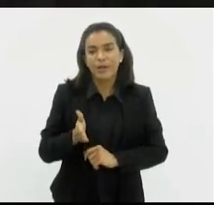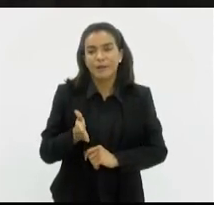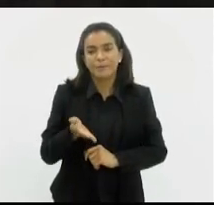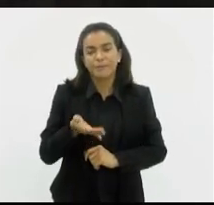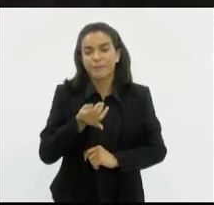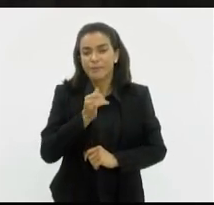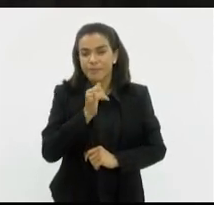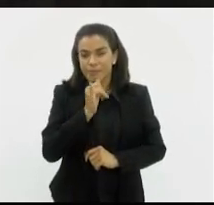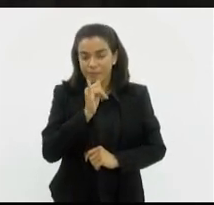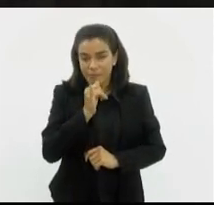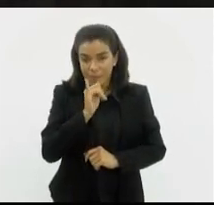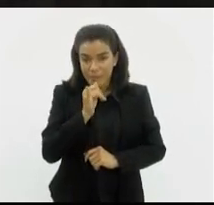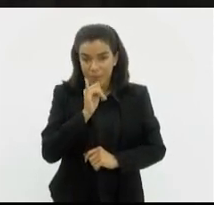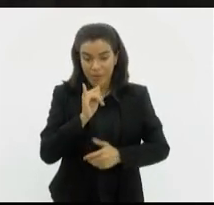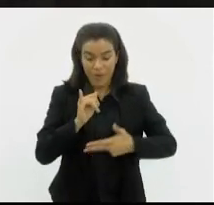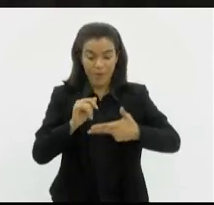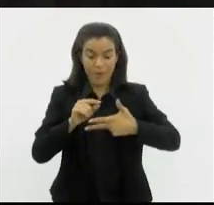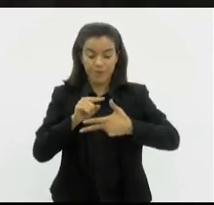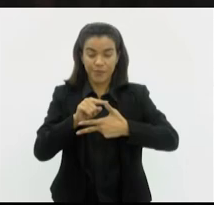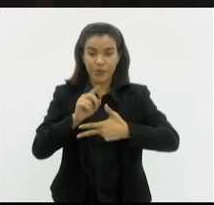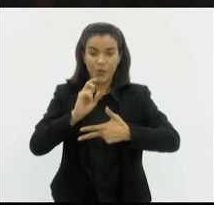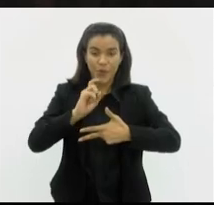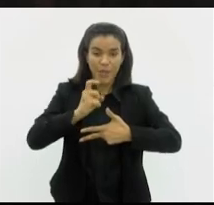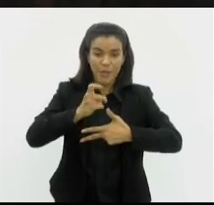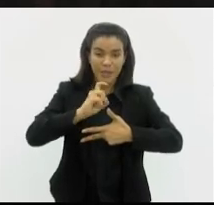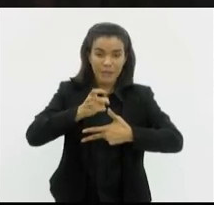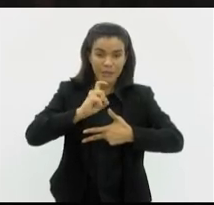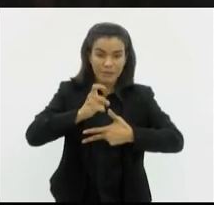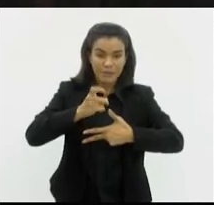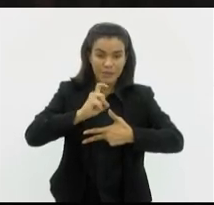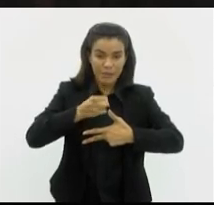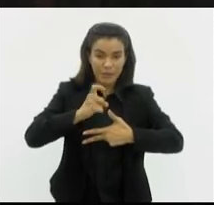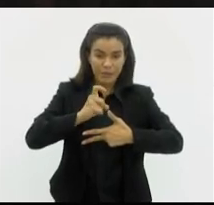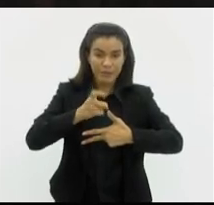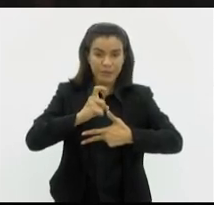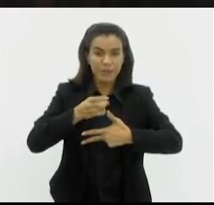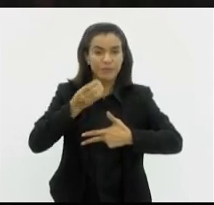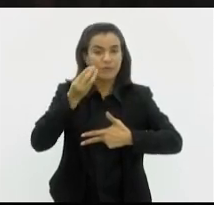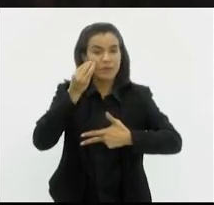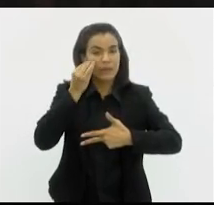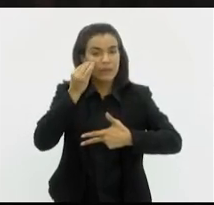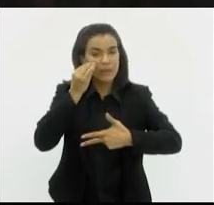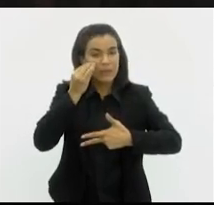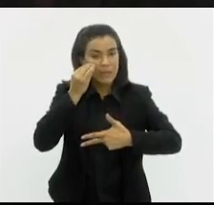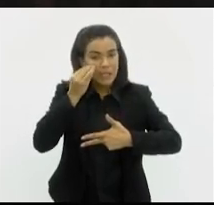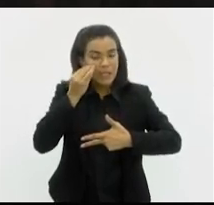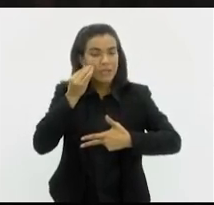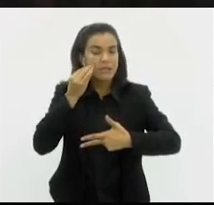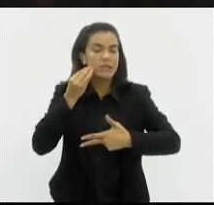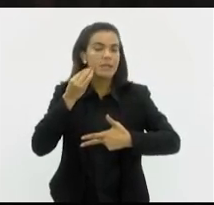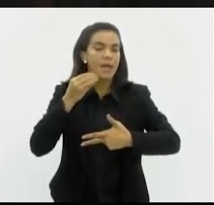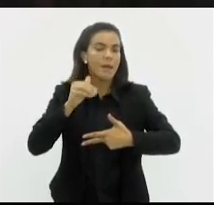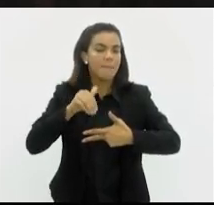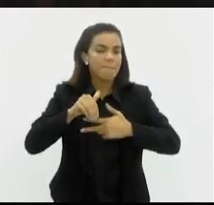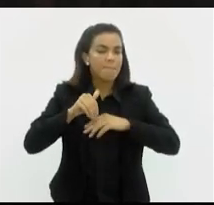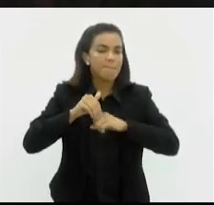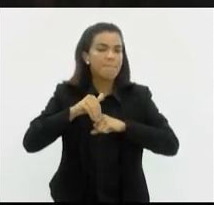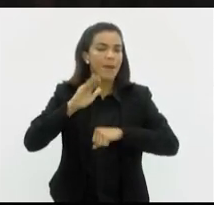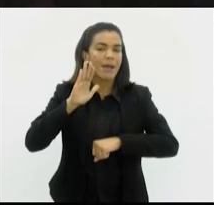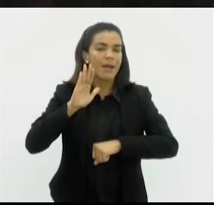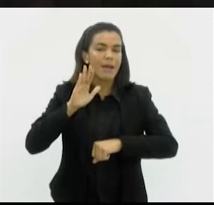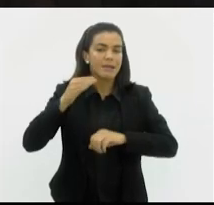ao Poder Executivo, né, para tentar ir mais a fundo nessa